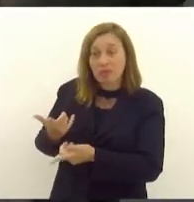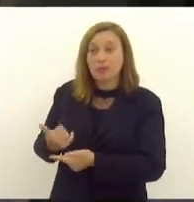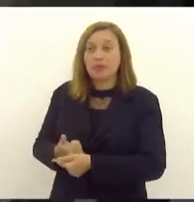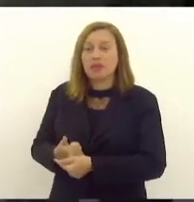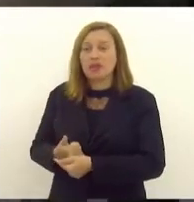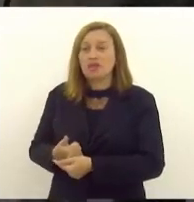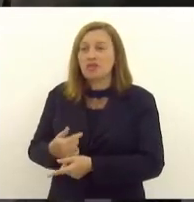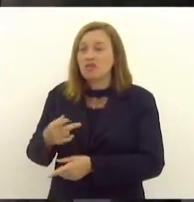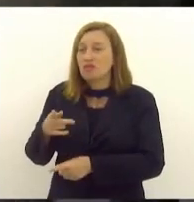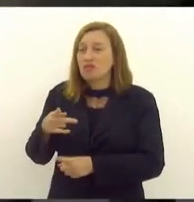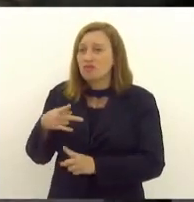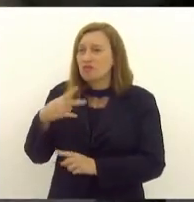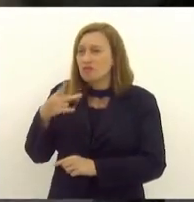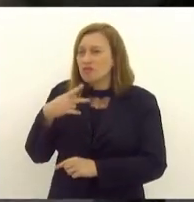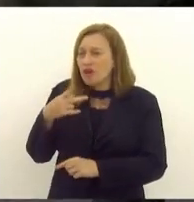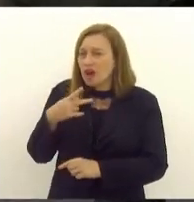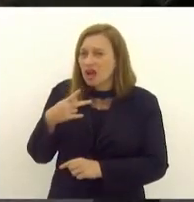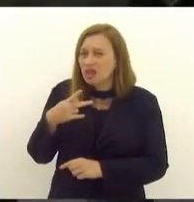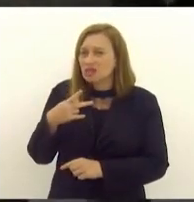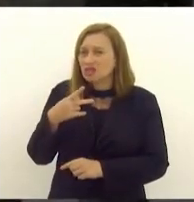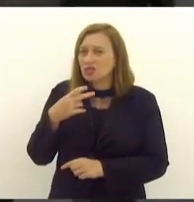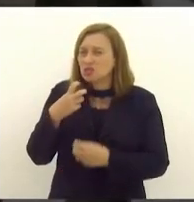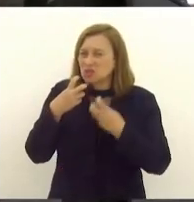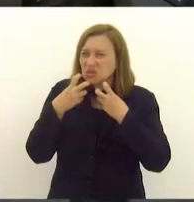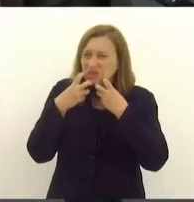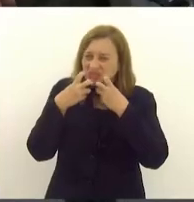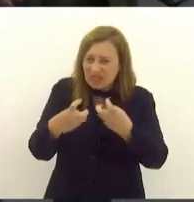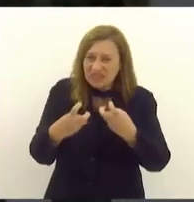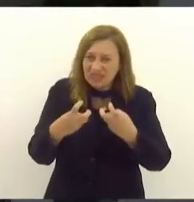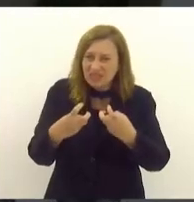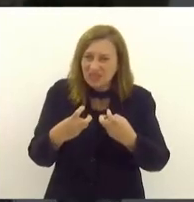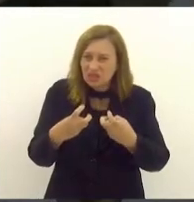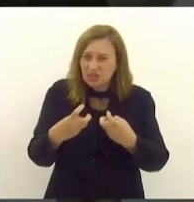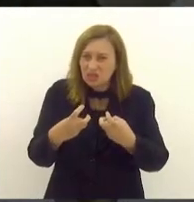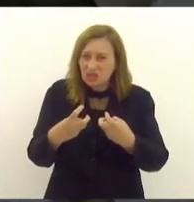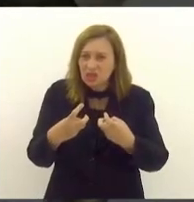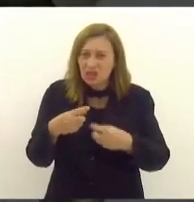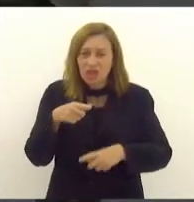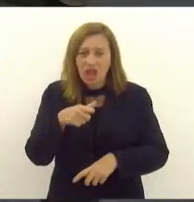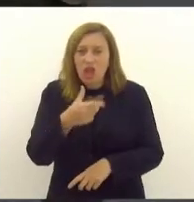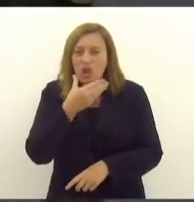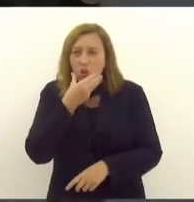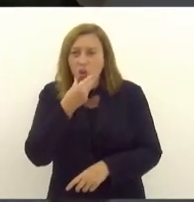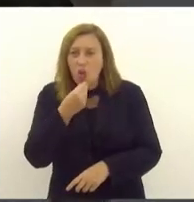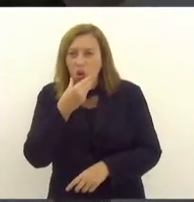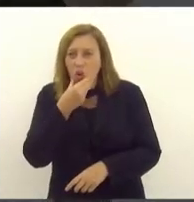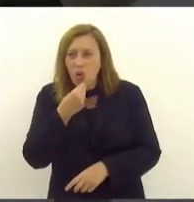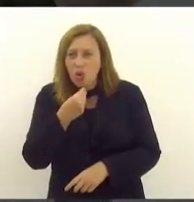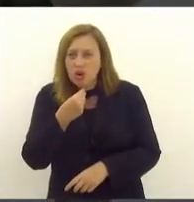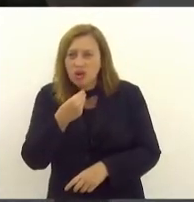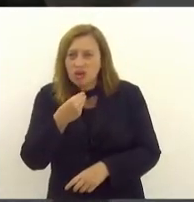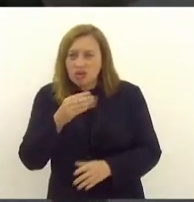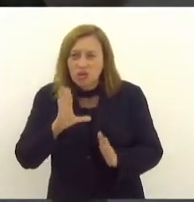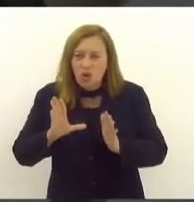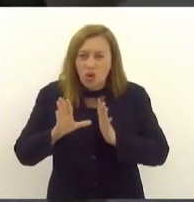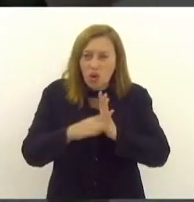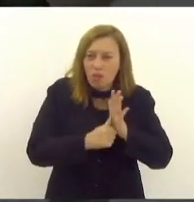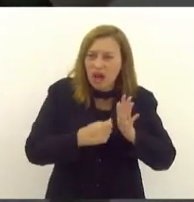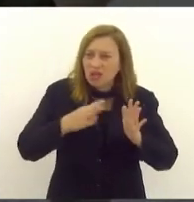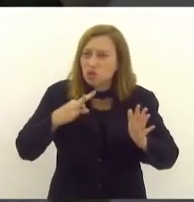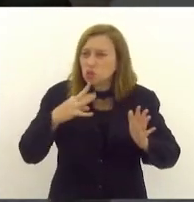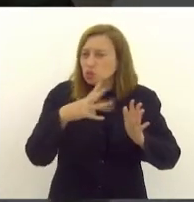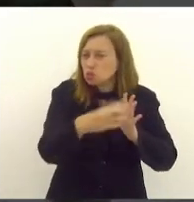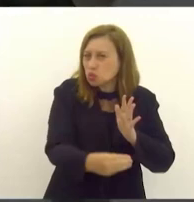dizendo de forma agressiva Rude que aquele rapaz ia ter toda a sua mercadoria apreendida